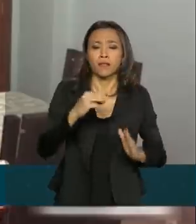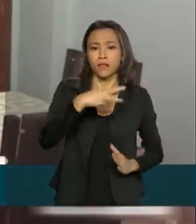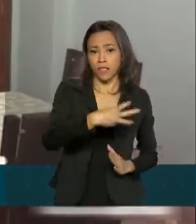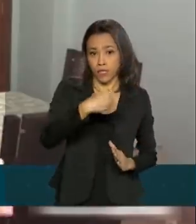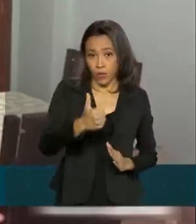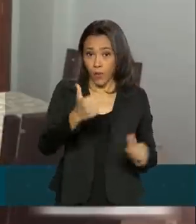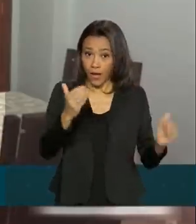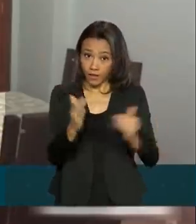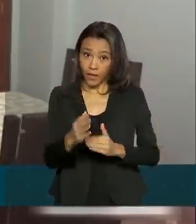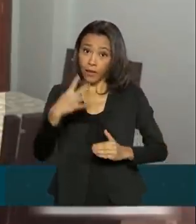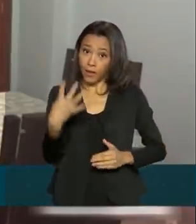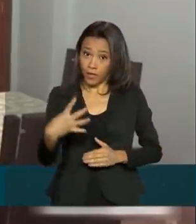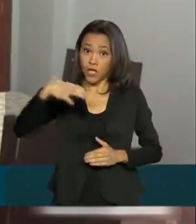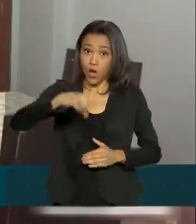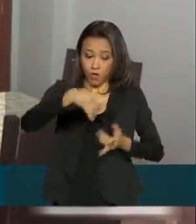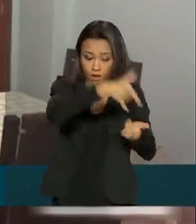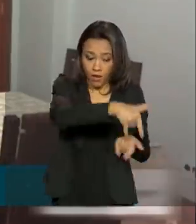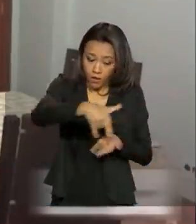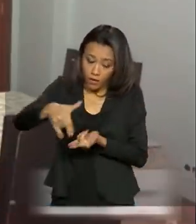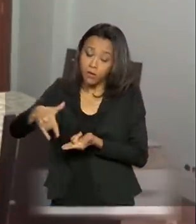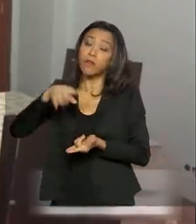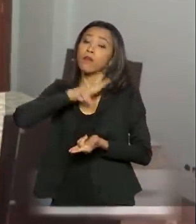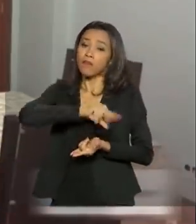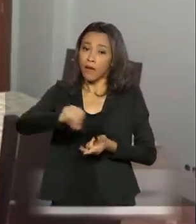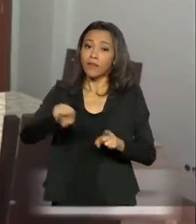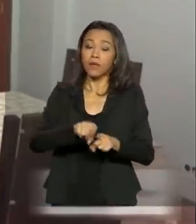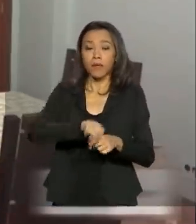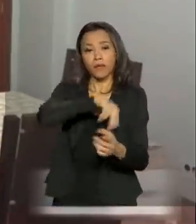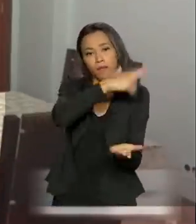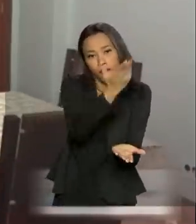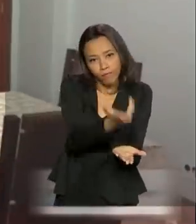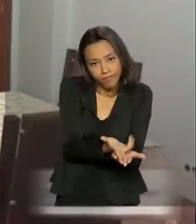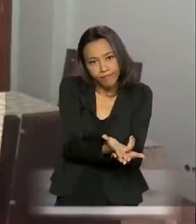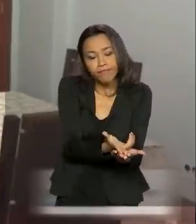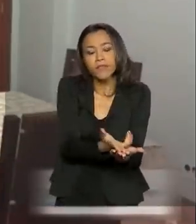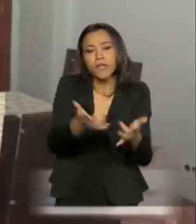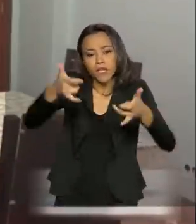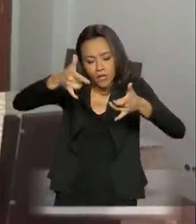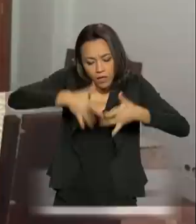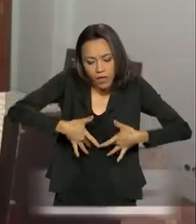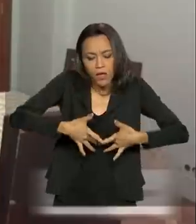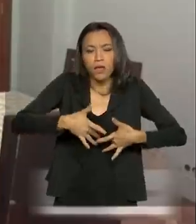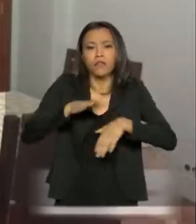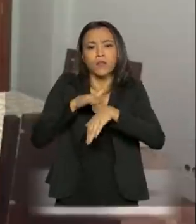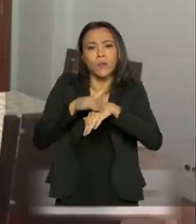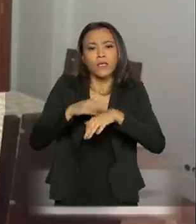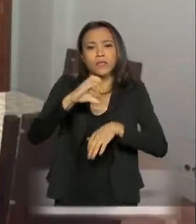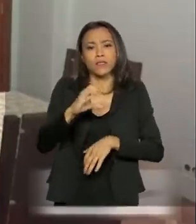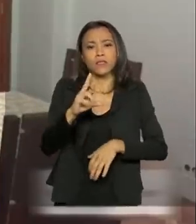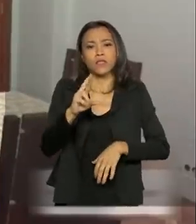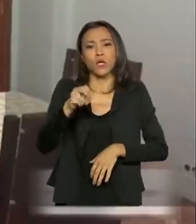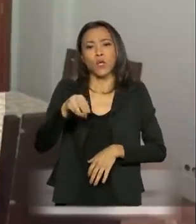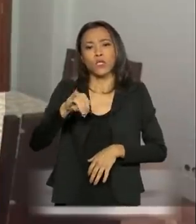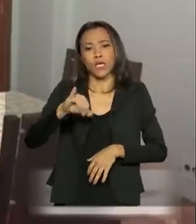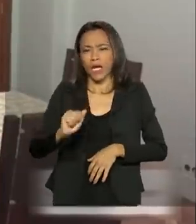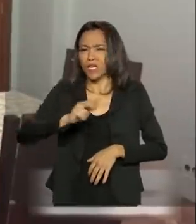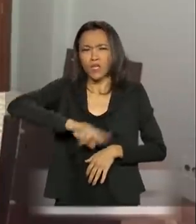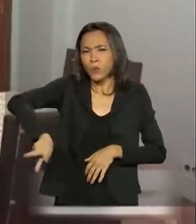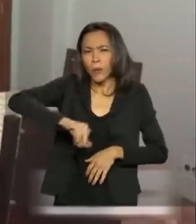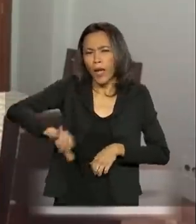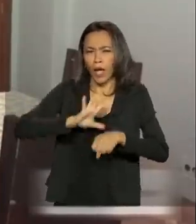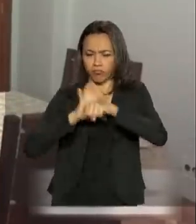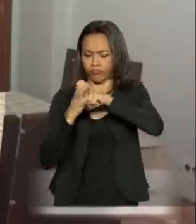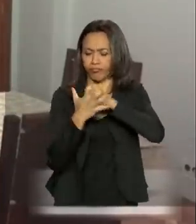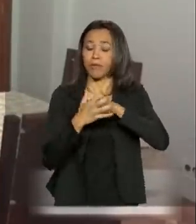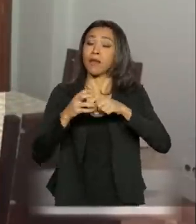a 49 leitos vão passar a internar pacientes de doenças crônicas que não seja com o vídeo 19 com isso é possível